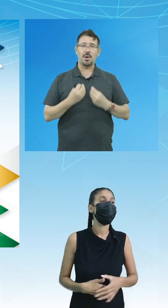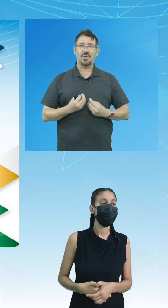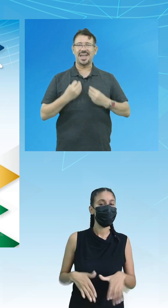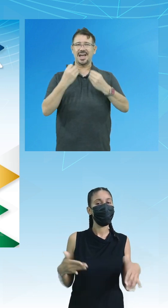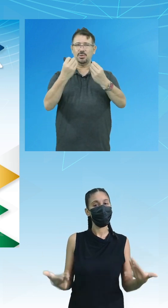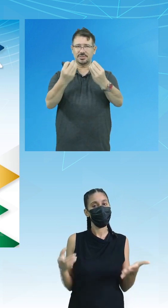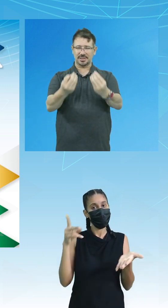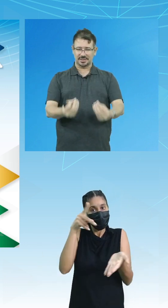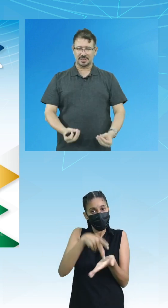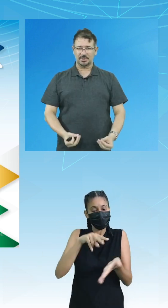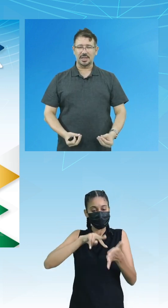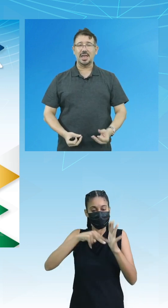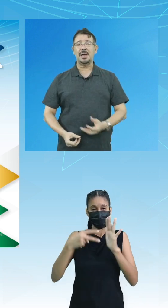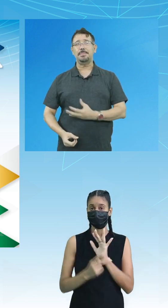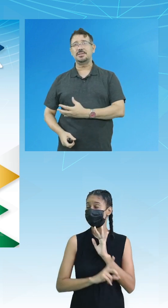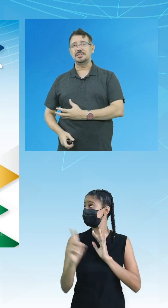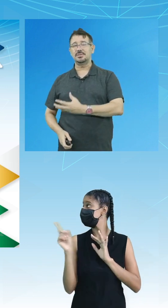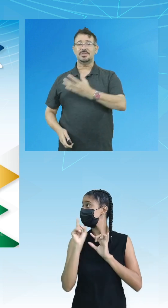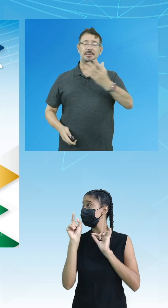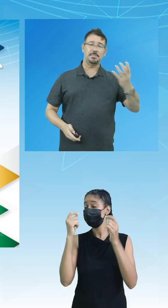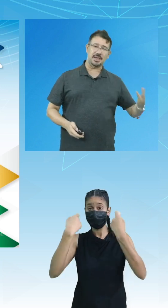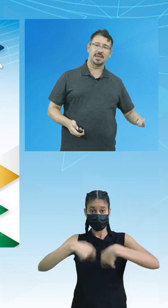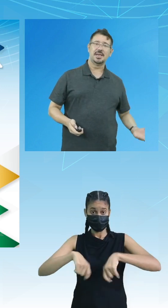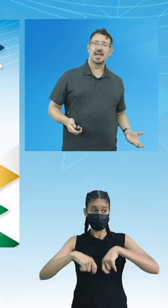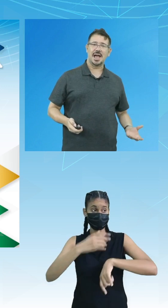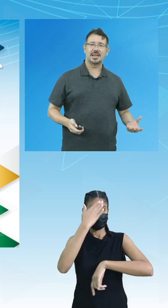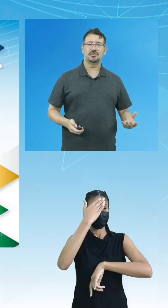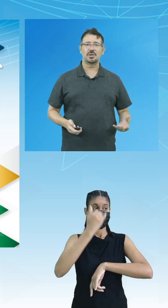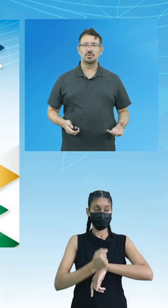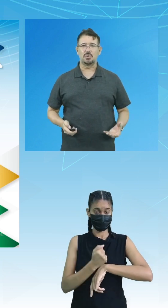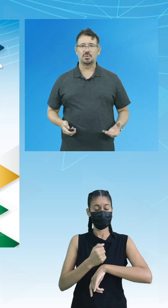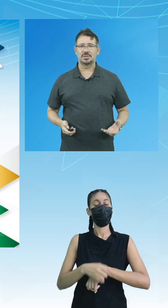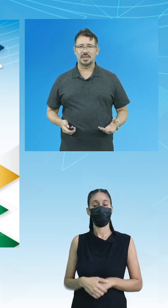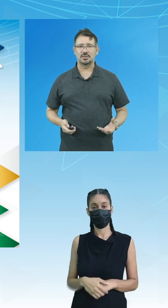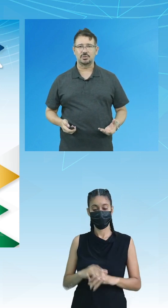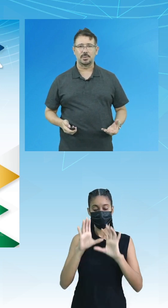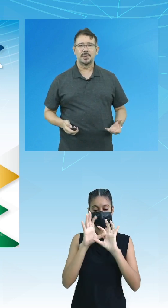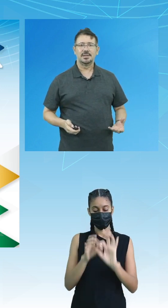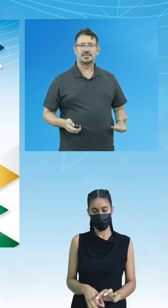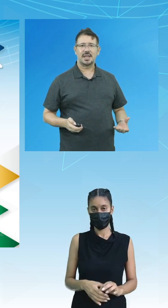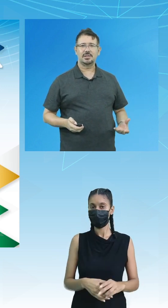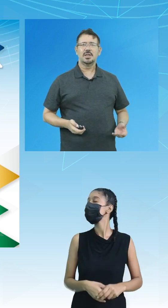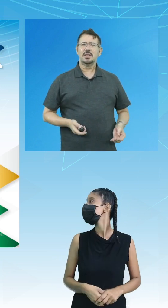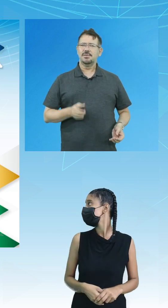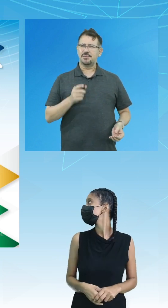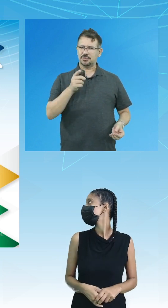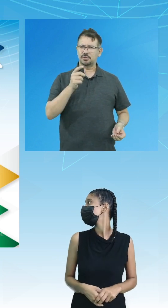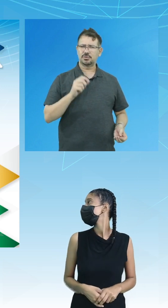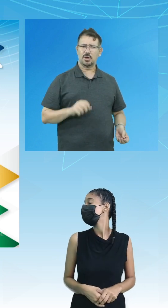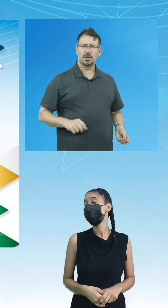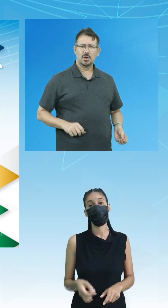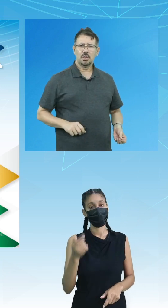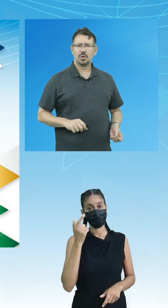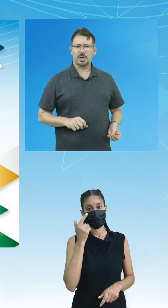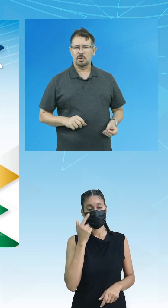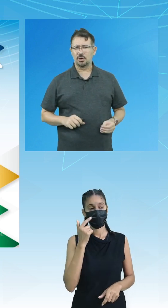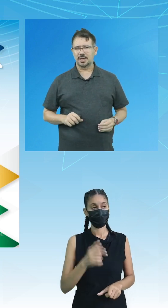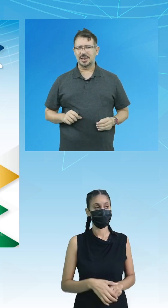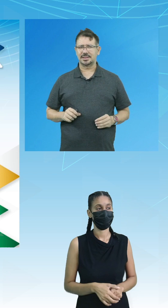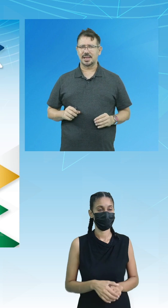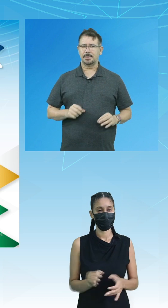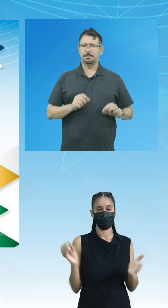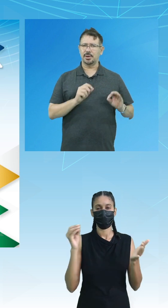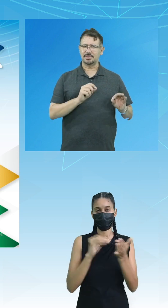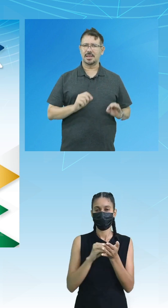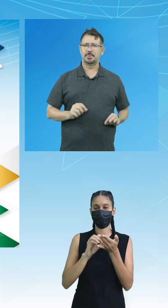qual é o real sentido aí, é preciso saber a questão do contexto, certo? Vejam só o que eu coloquei